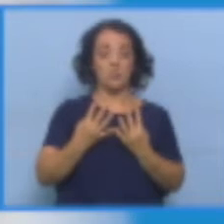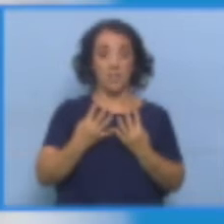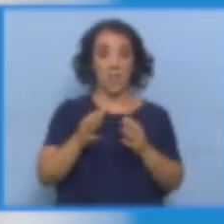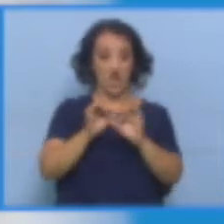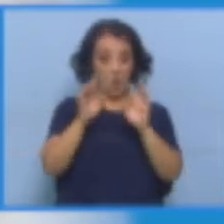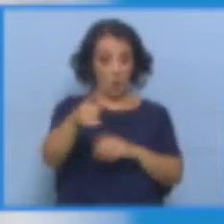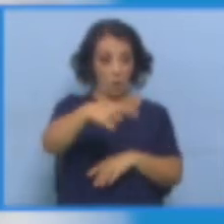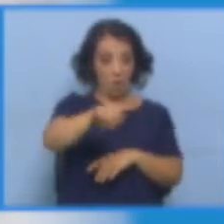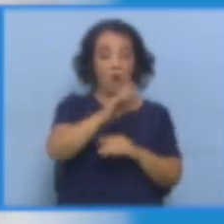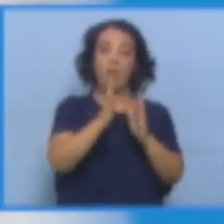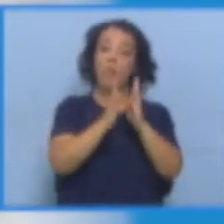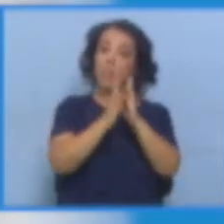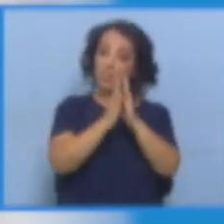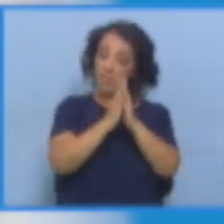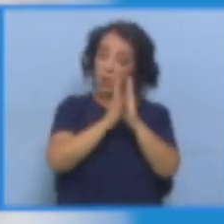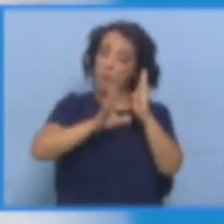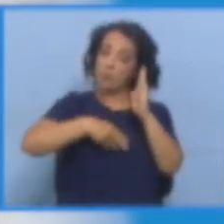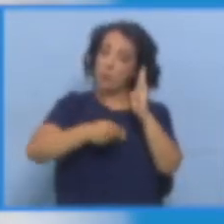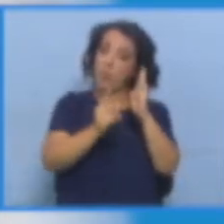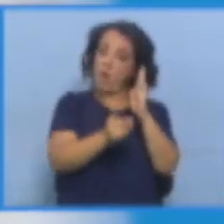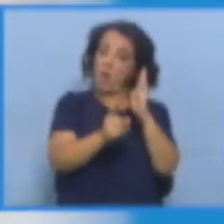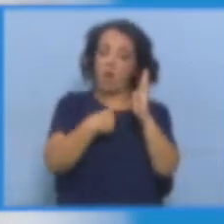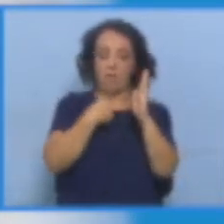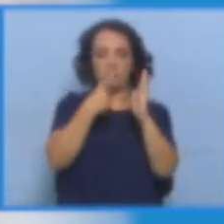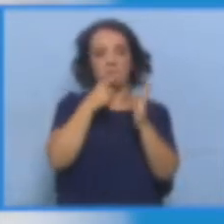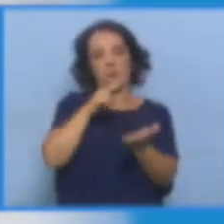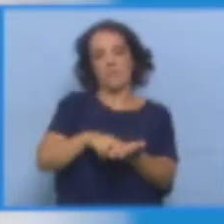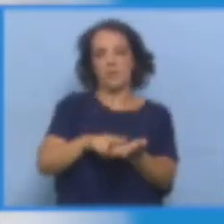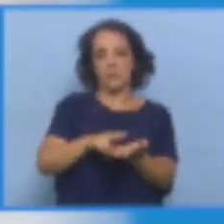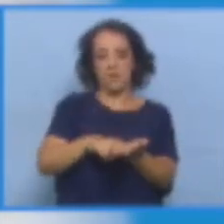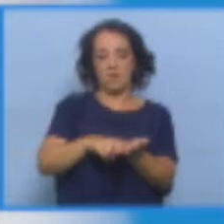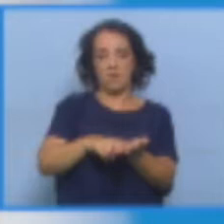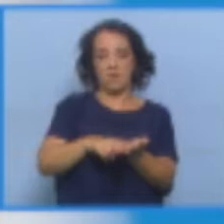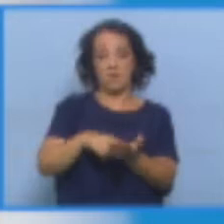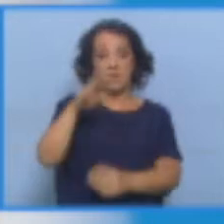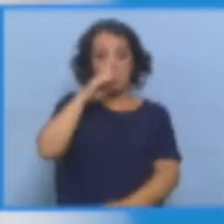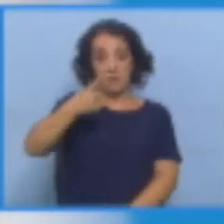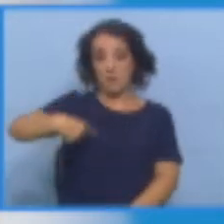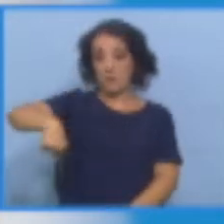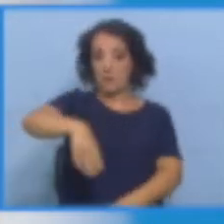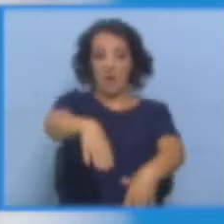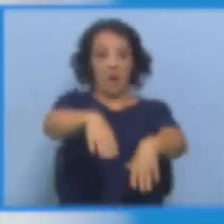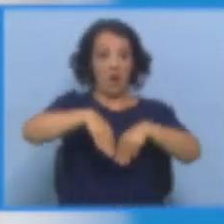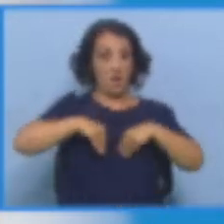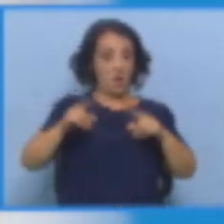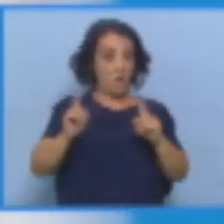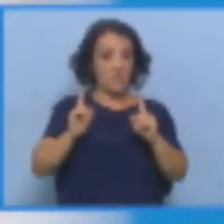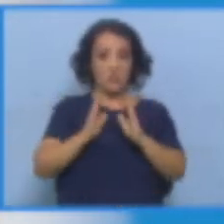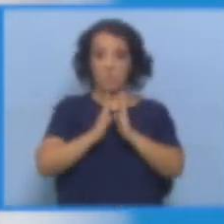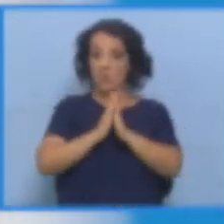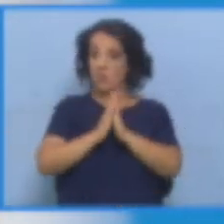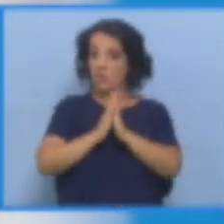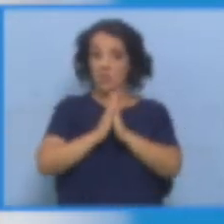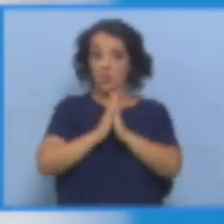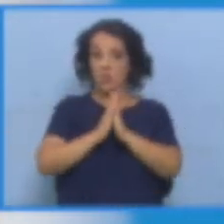de Deus. Em verdade vos digo, quem não acolher o reino de Deus como uma criança, não entrará